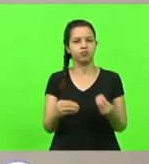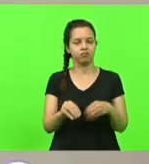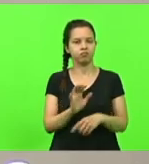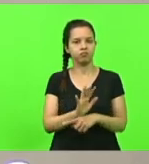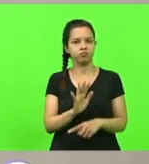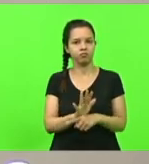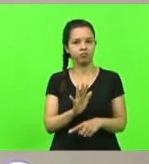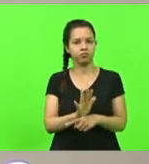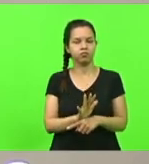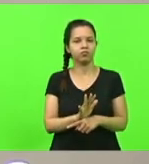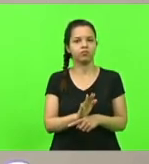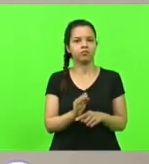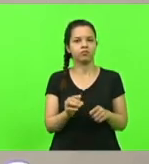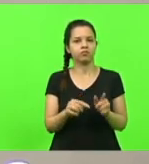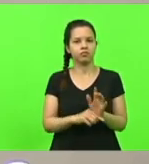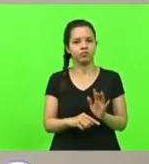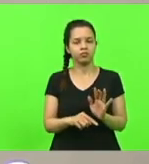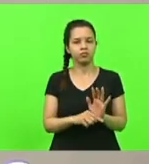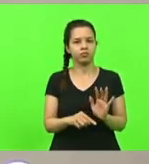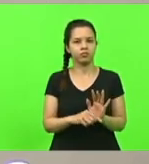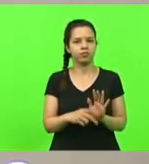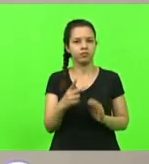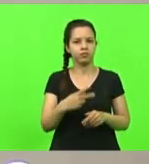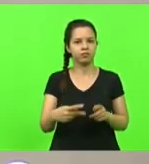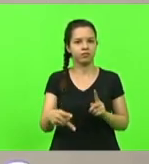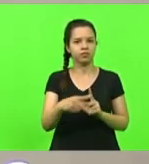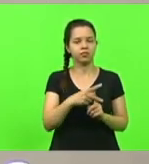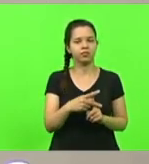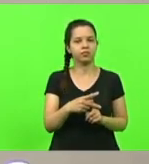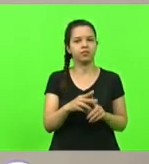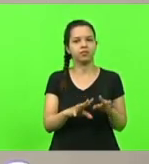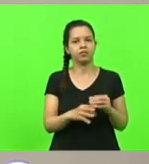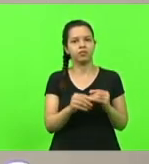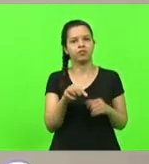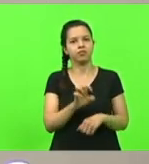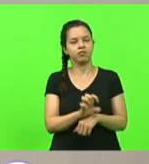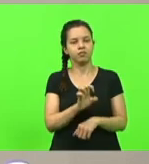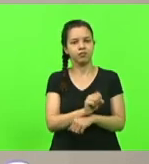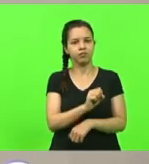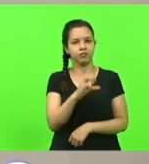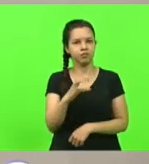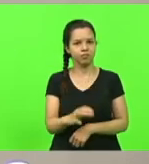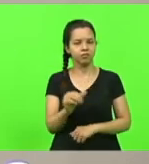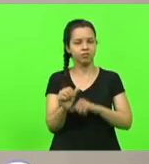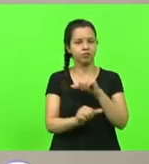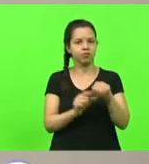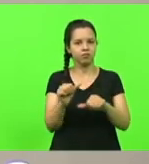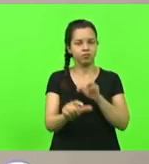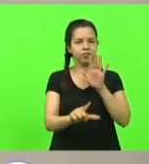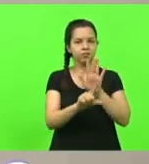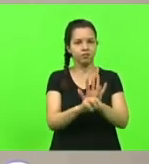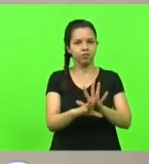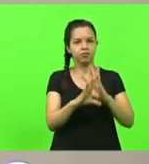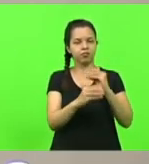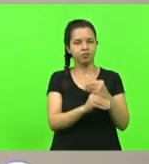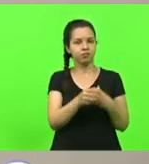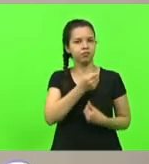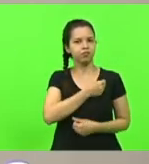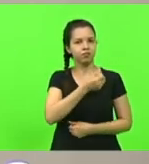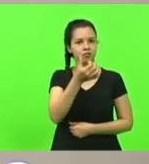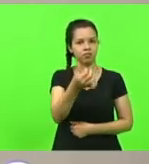adesão patrocinada ao regime de previdência complementar do Estado de Santa Catarina e altera a lei complementar nº